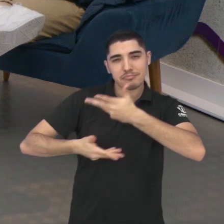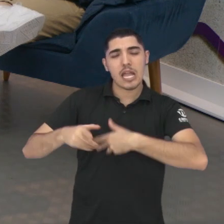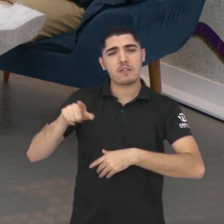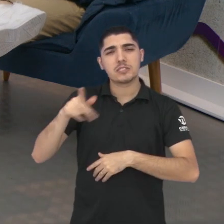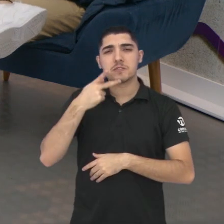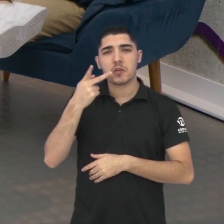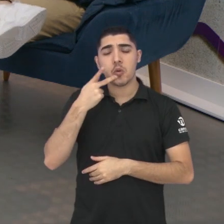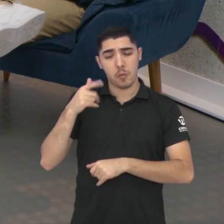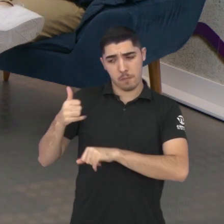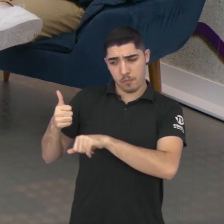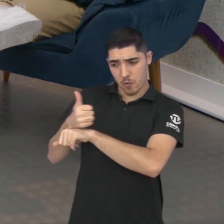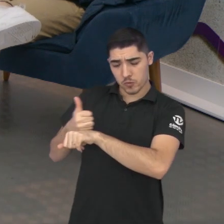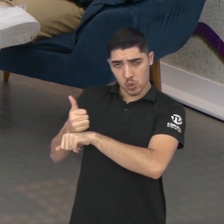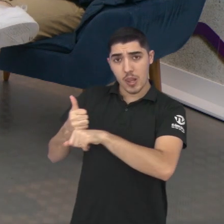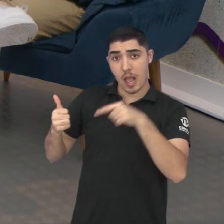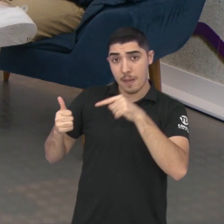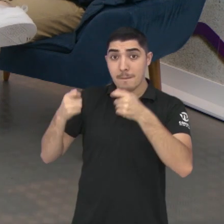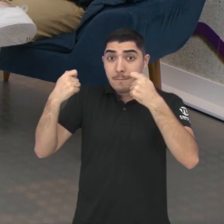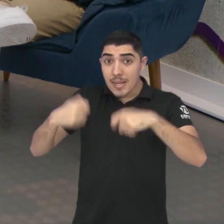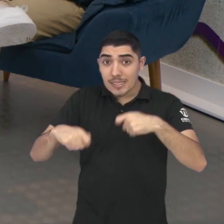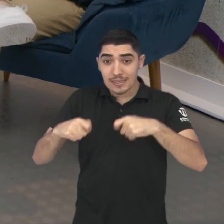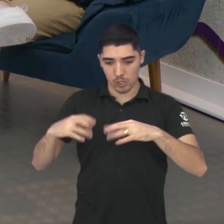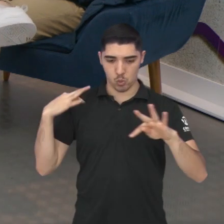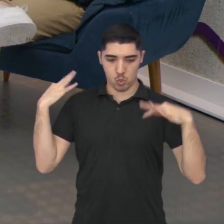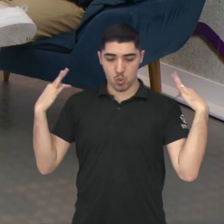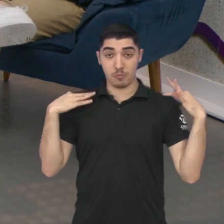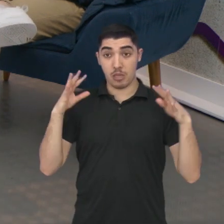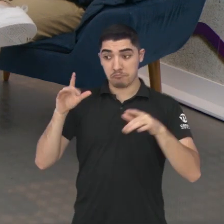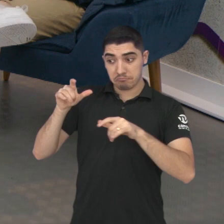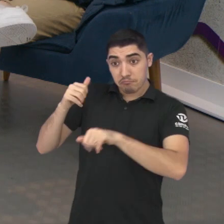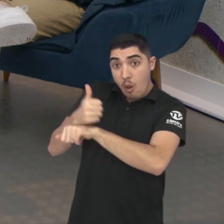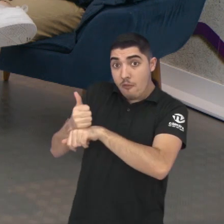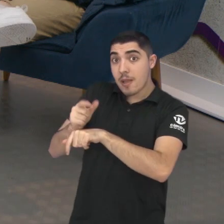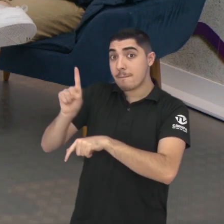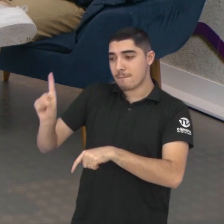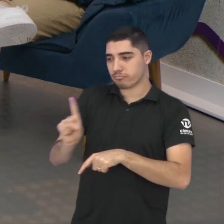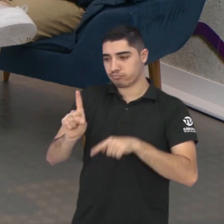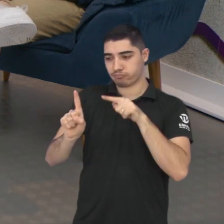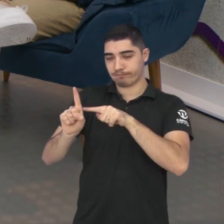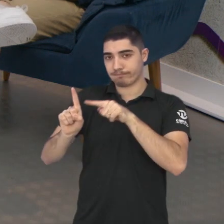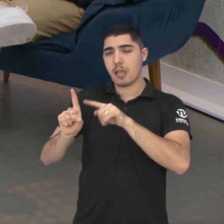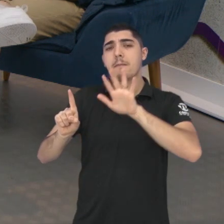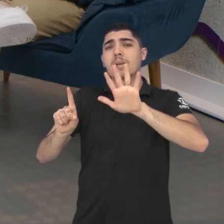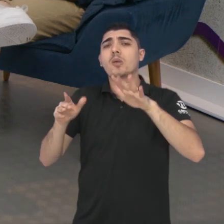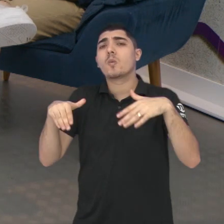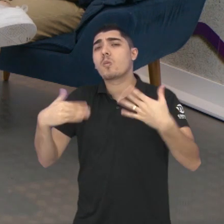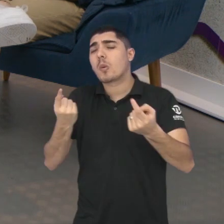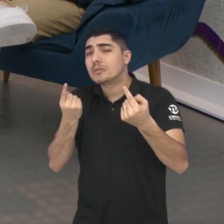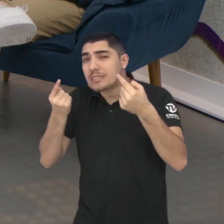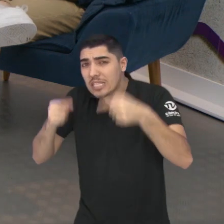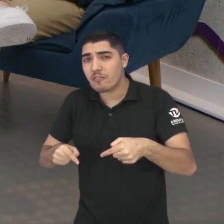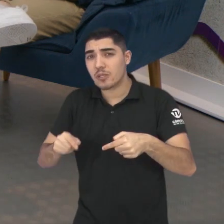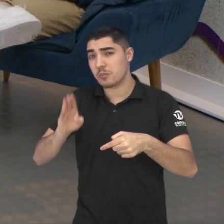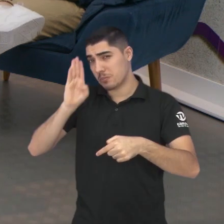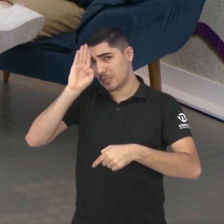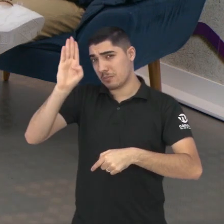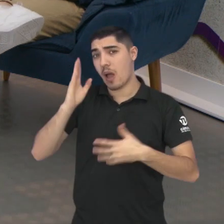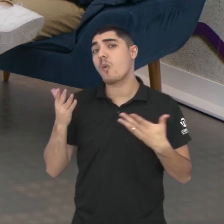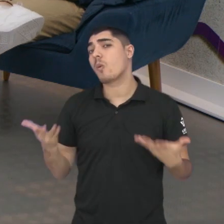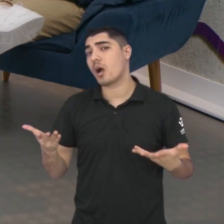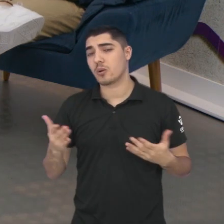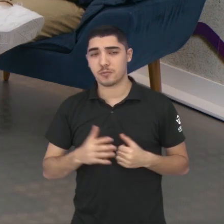que que o turismo requer um profissional. Mas quais são os desafios da profissão do